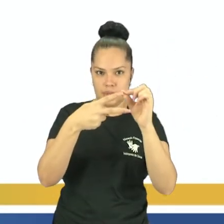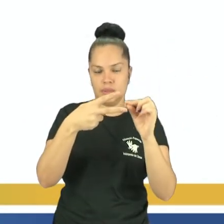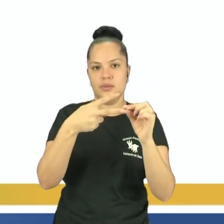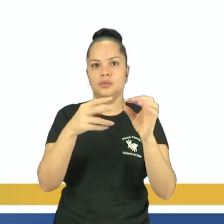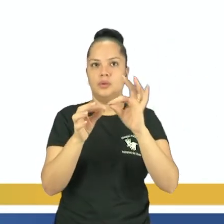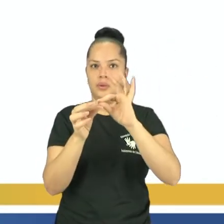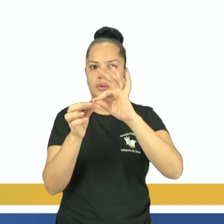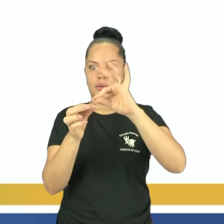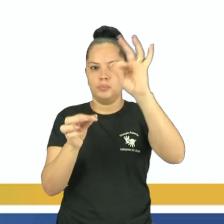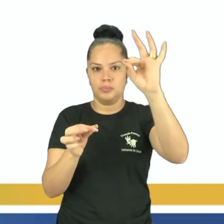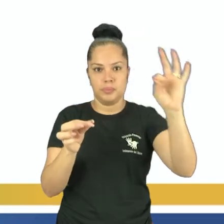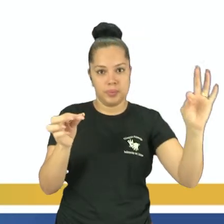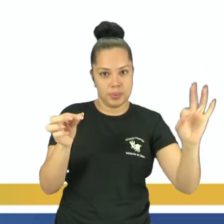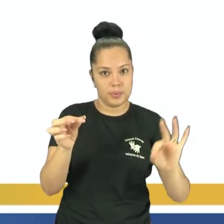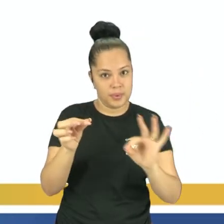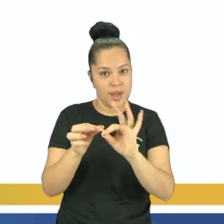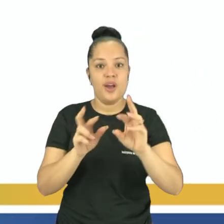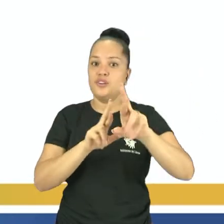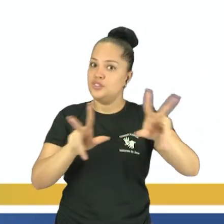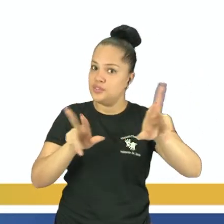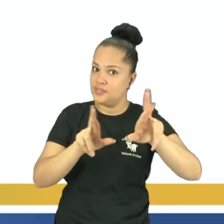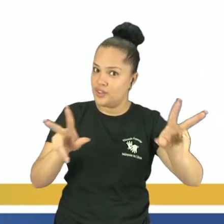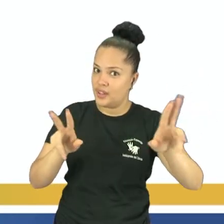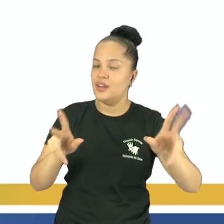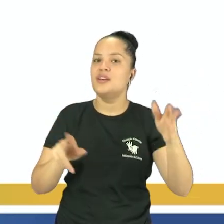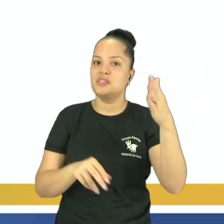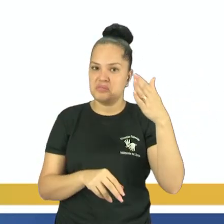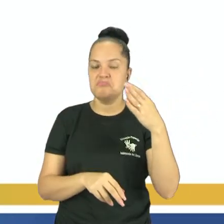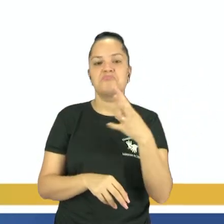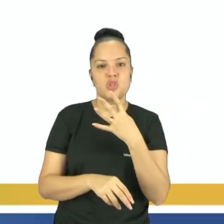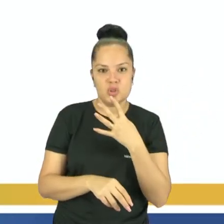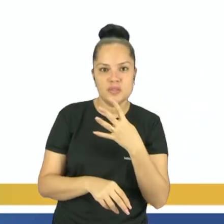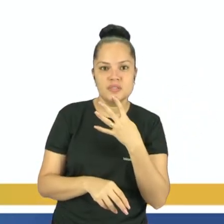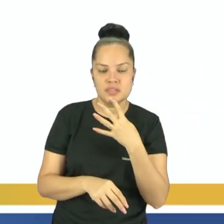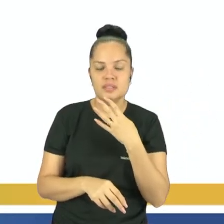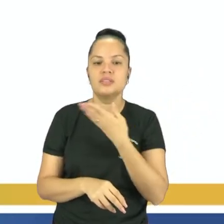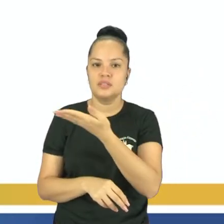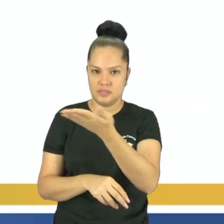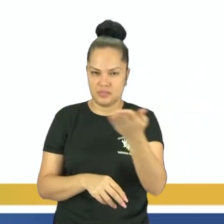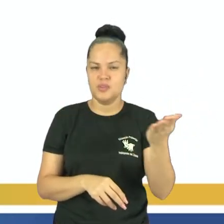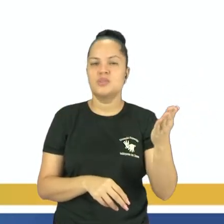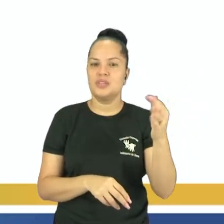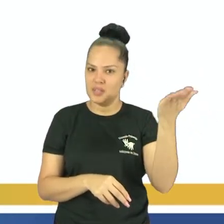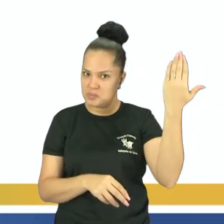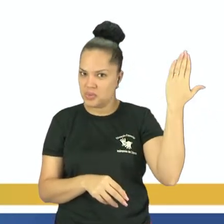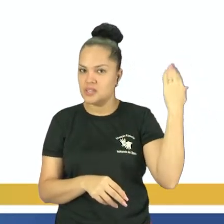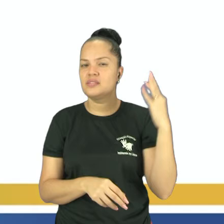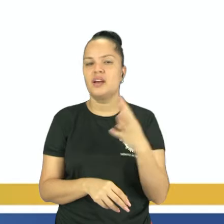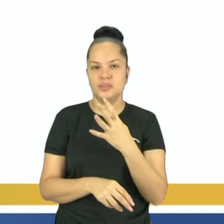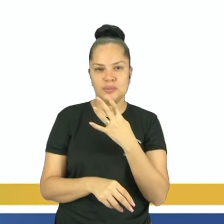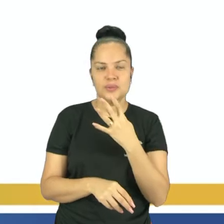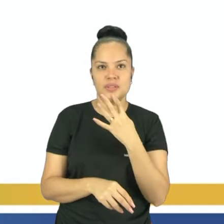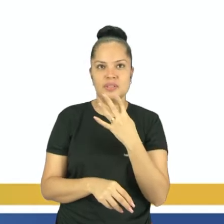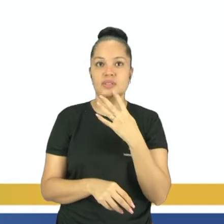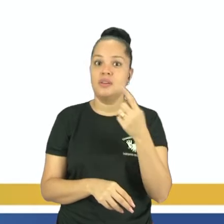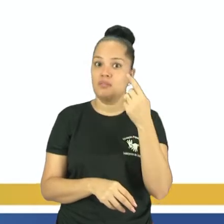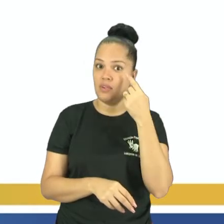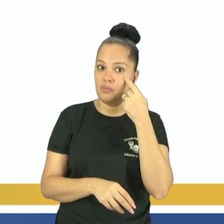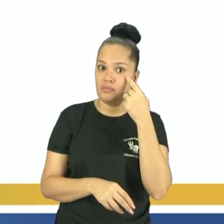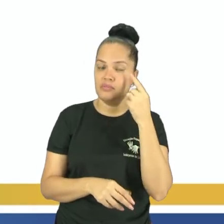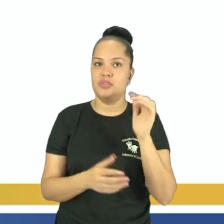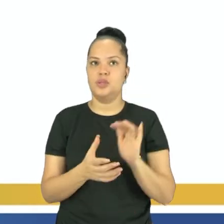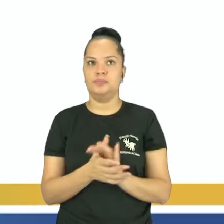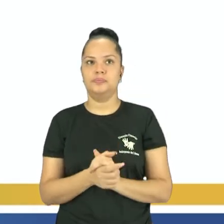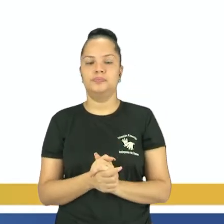tem diversos elementos que são bem famosos, né, gente? Que vocês já ouviram falar com certeza. Então, vamos entender quem são cada um